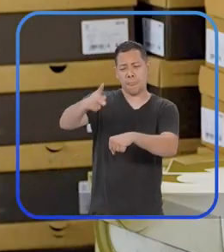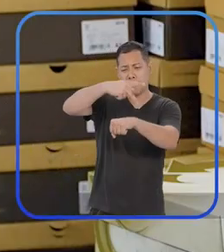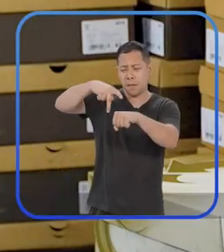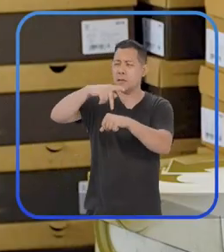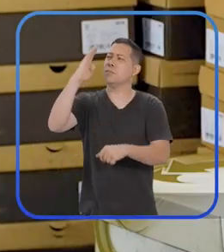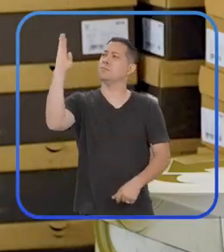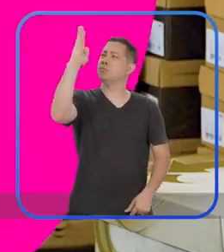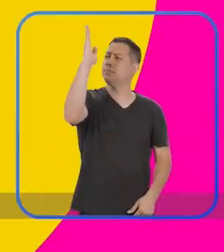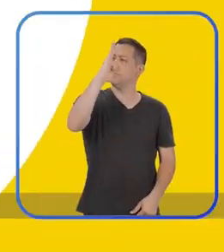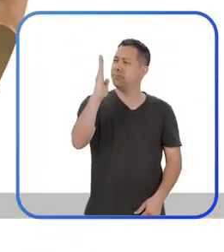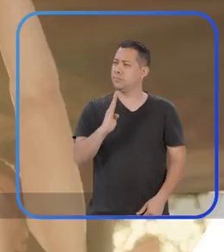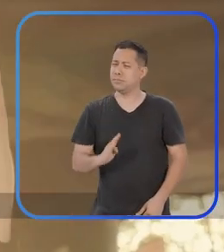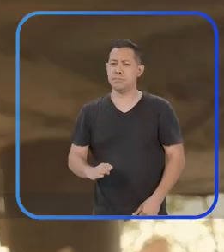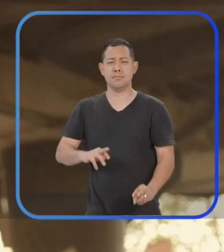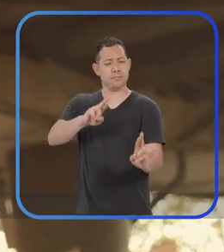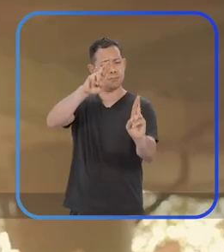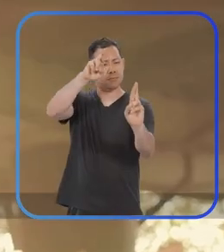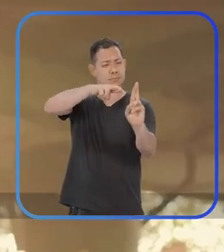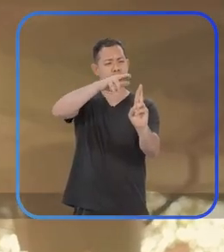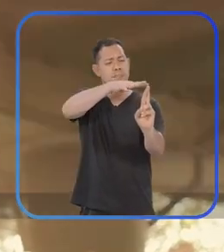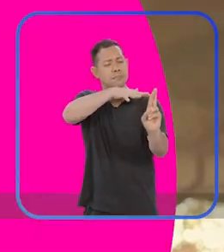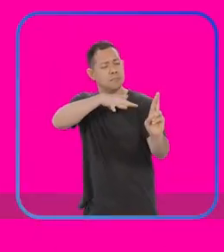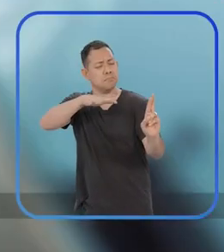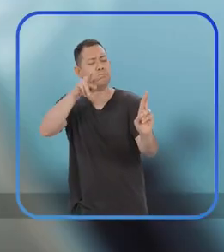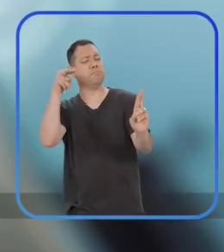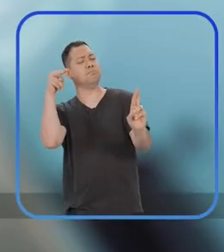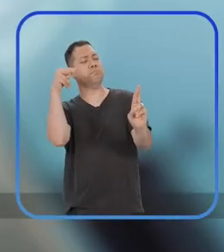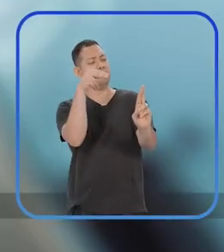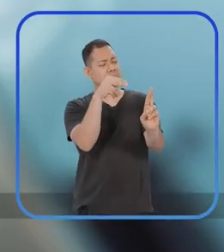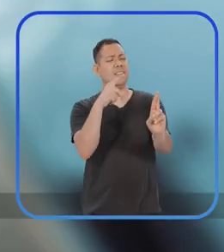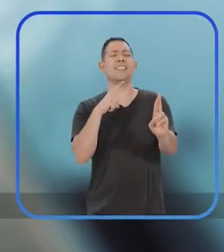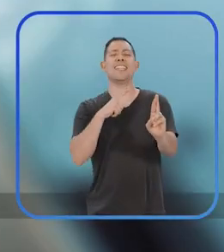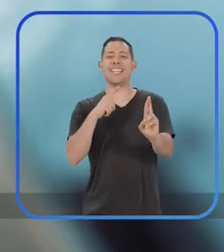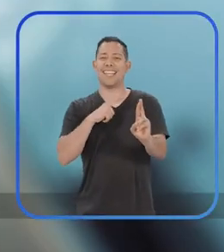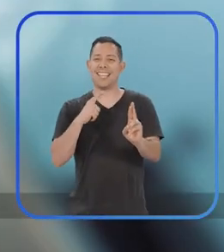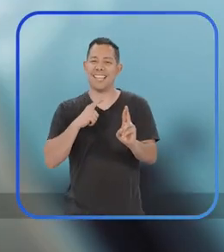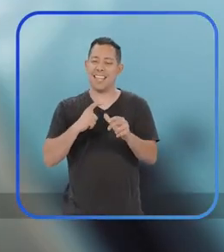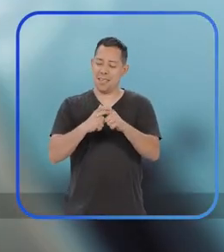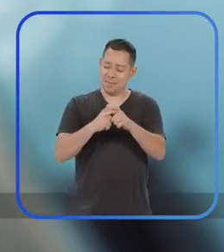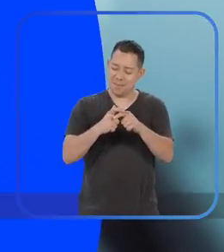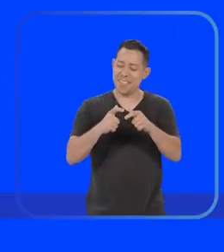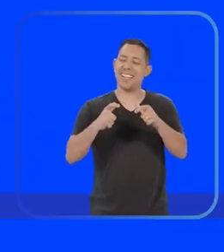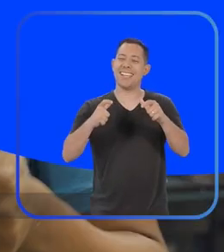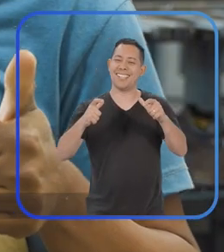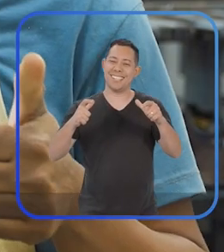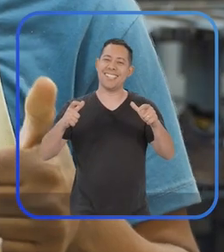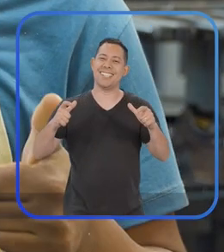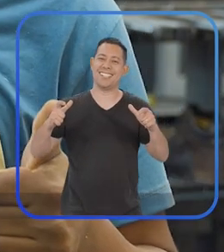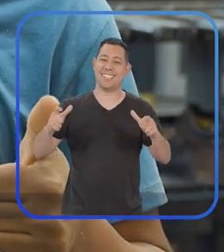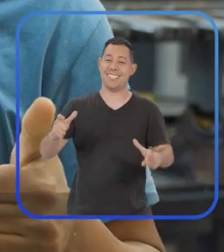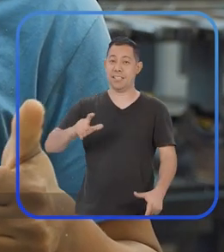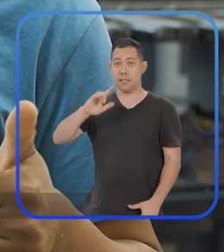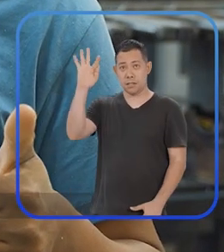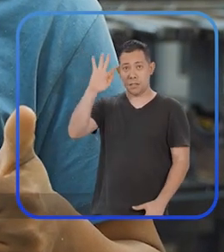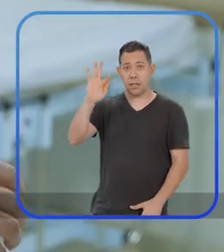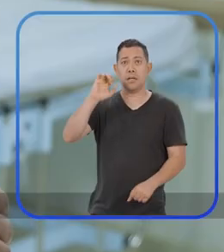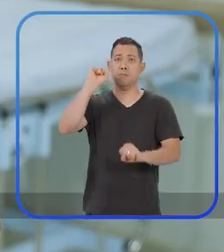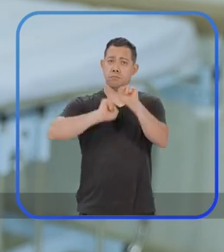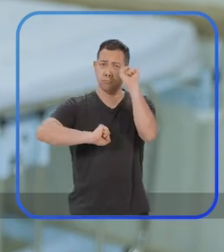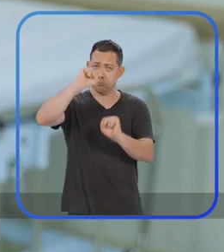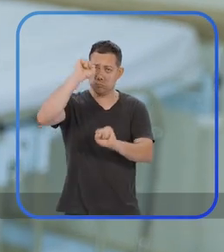Brasil adentro. É hoje referência muito além da região. Retomou